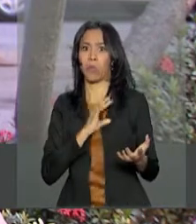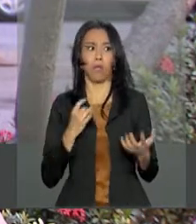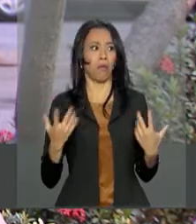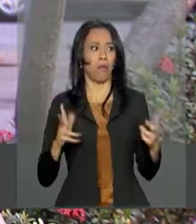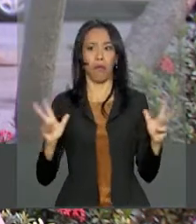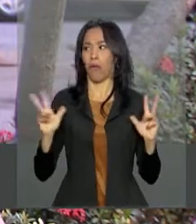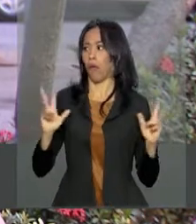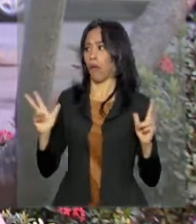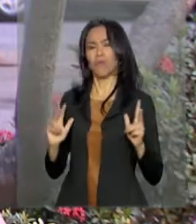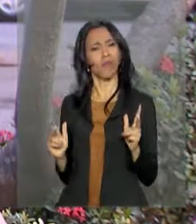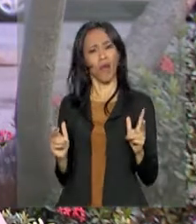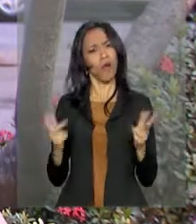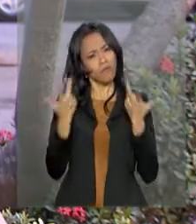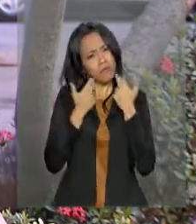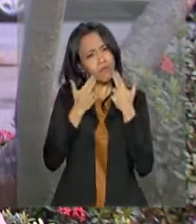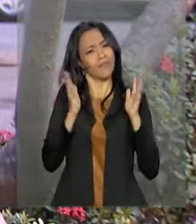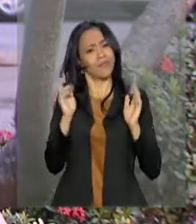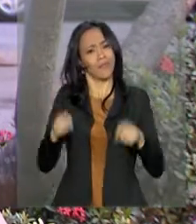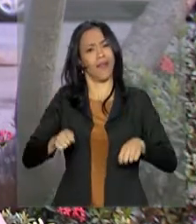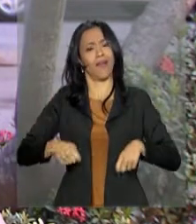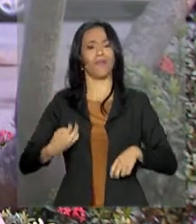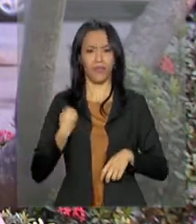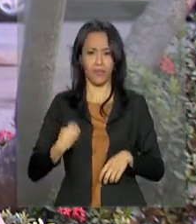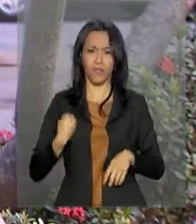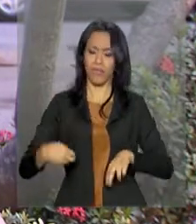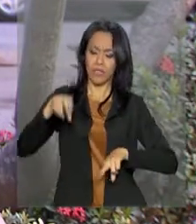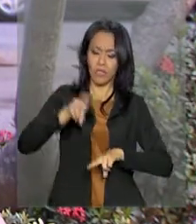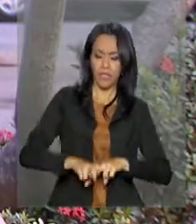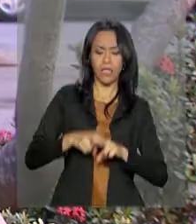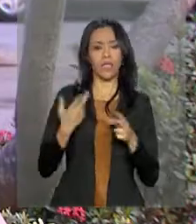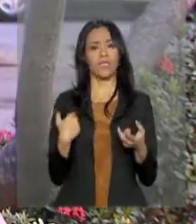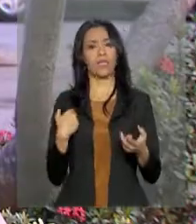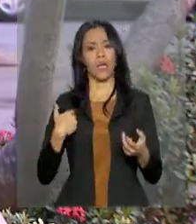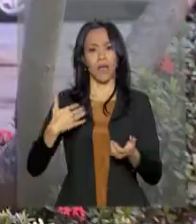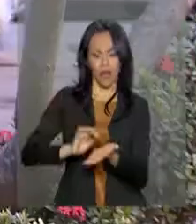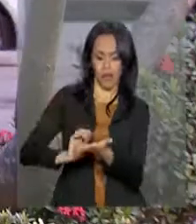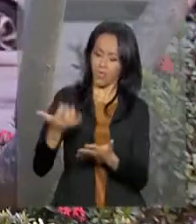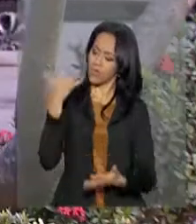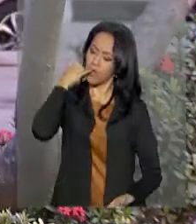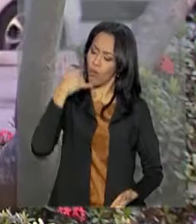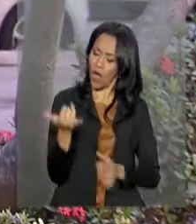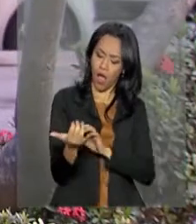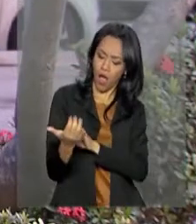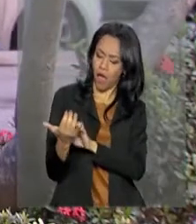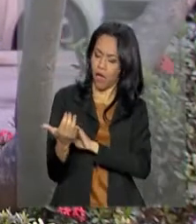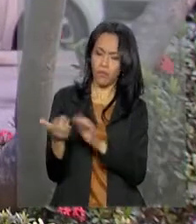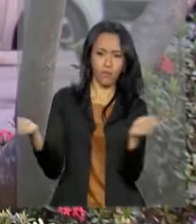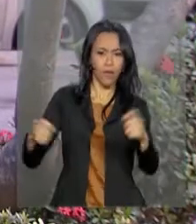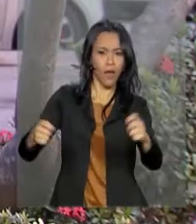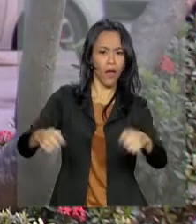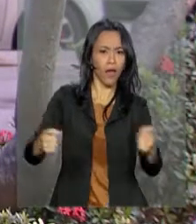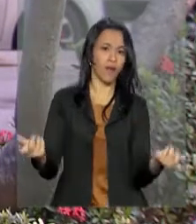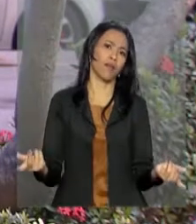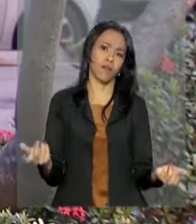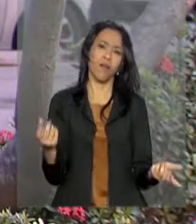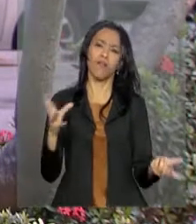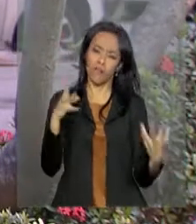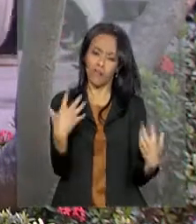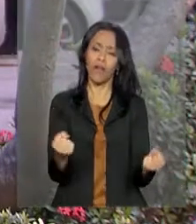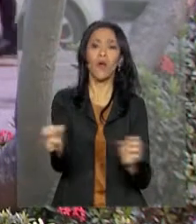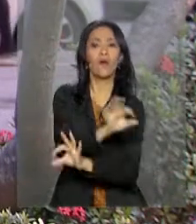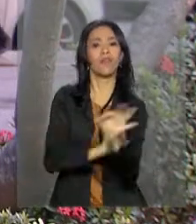praça você pode ler que ele pode perder é manusear seu celular vai ajudar muito vai arrumar a casa